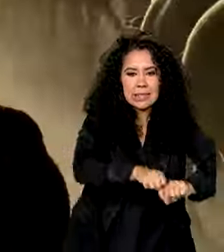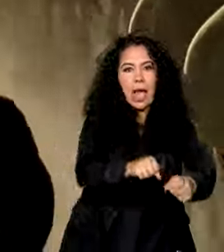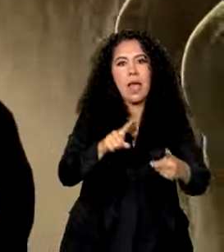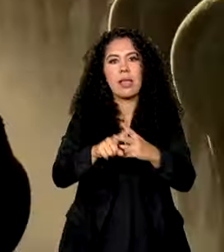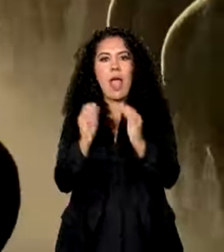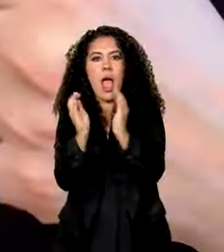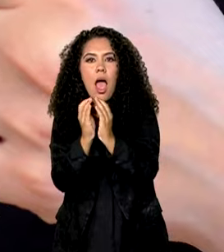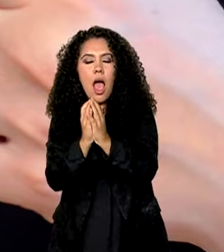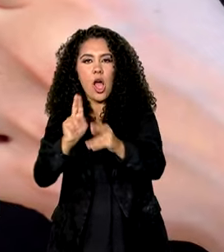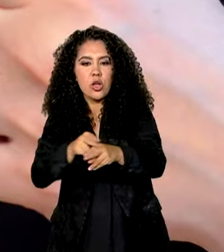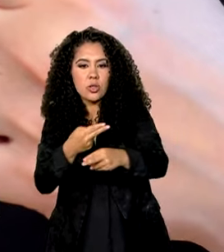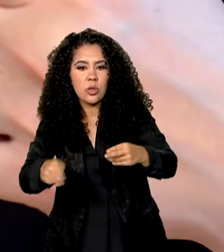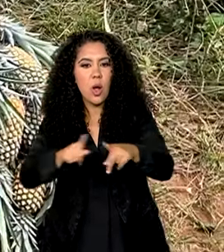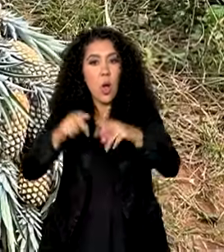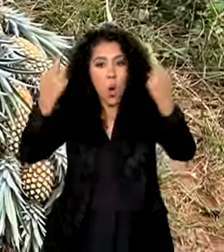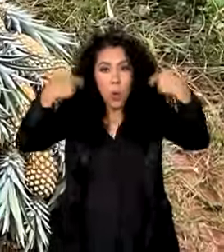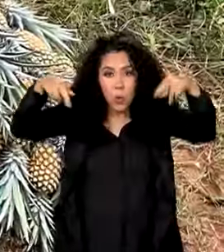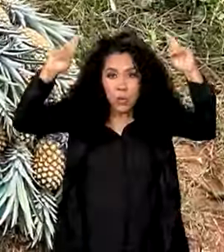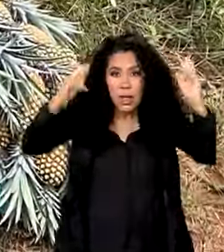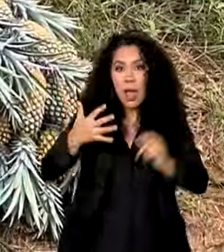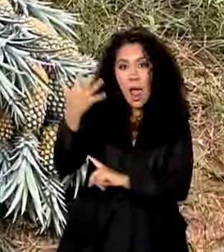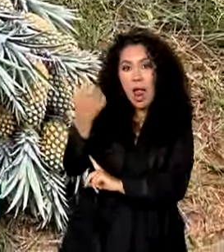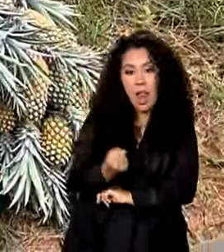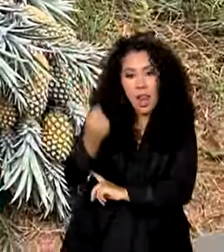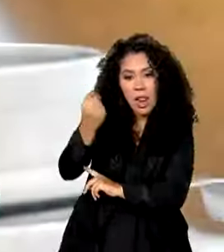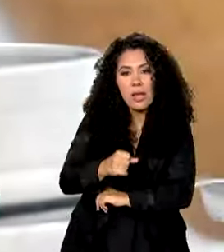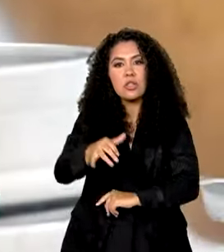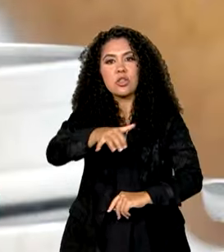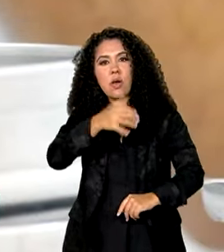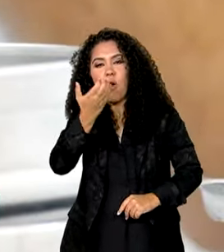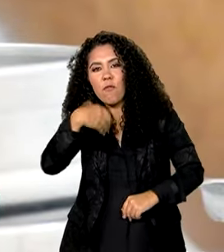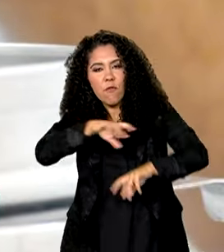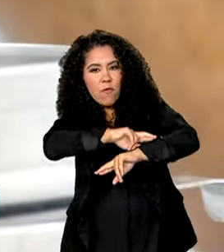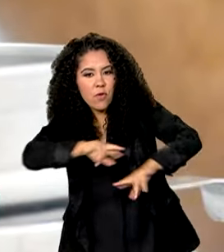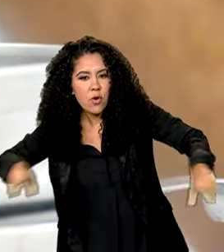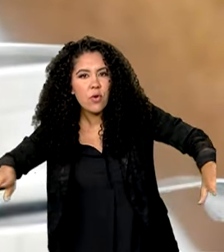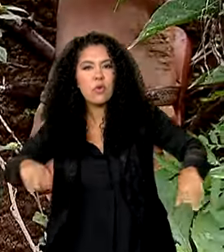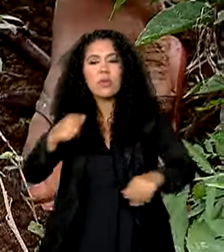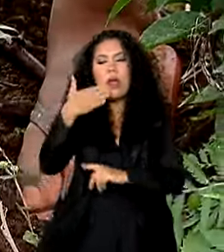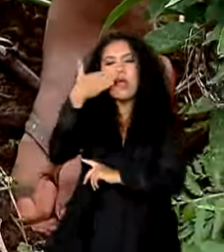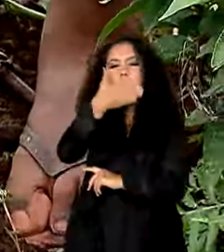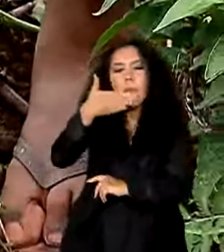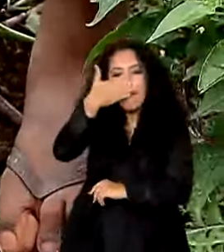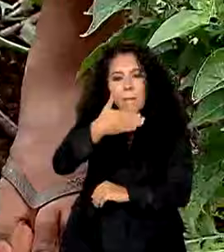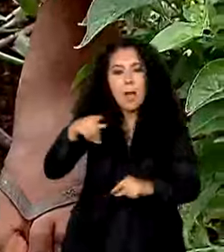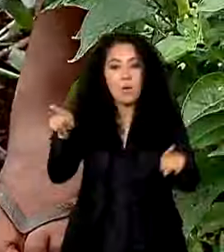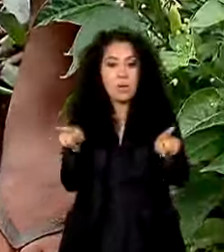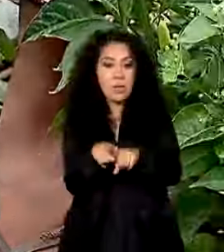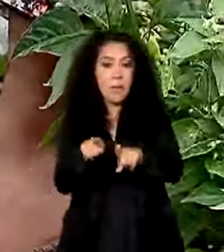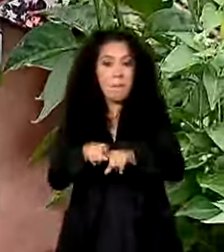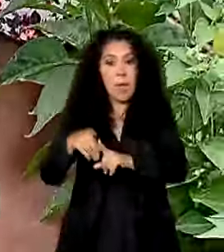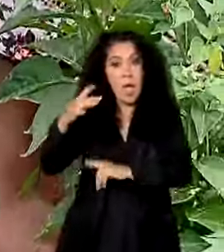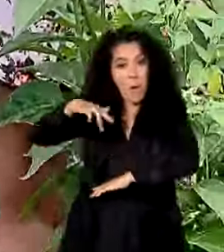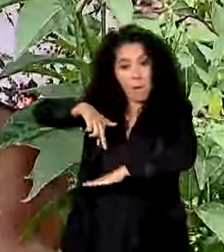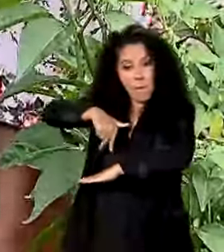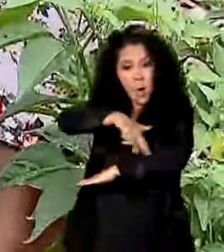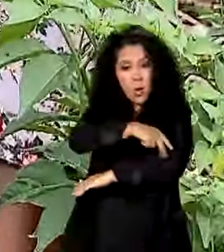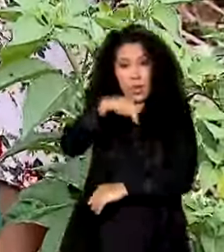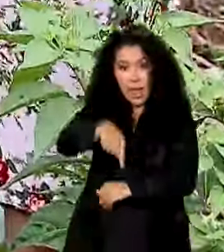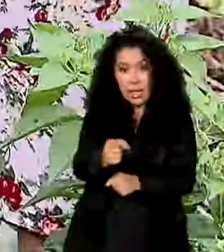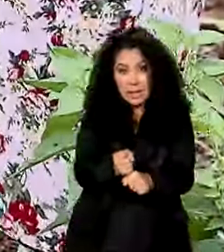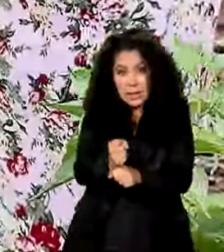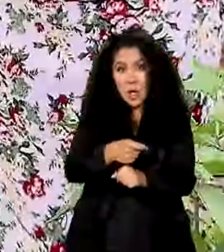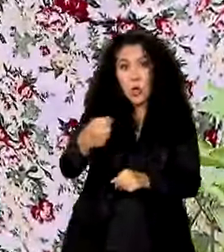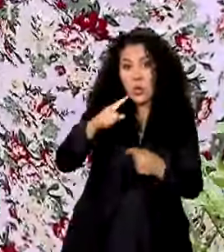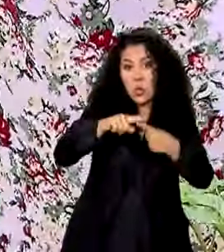do cordeiro do leite da fruticultura do mel e da moda e para este ano serão implementadas